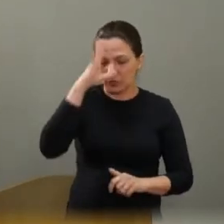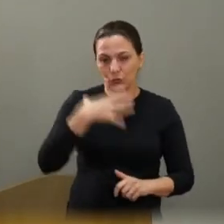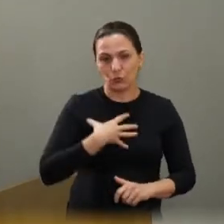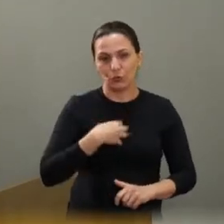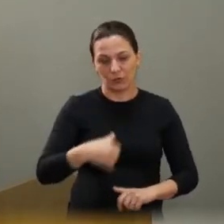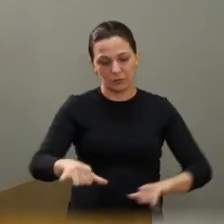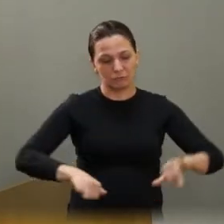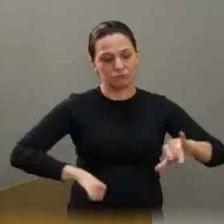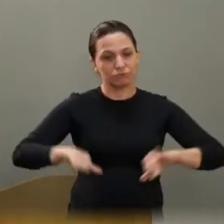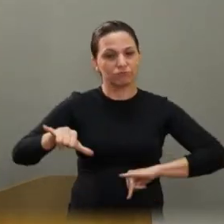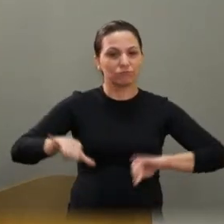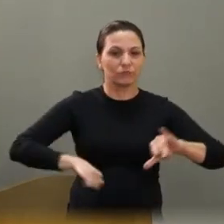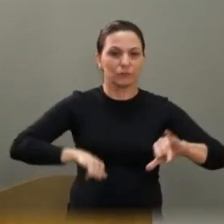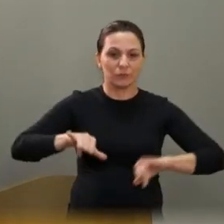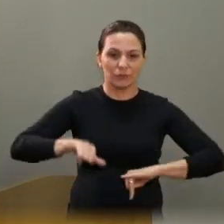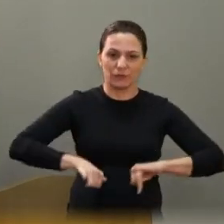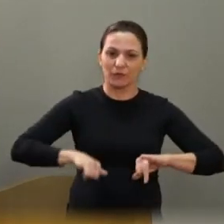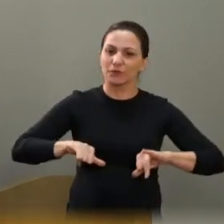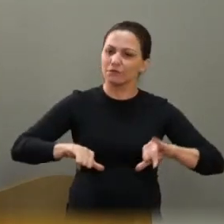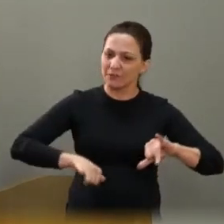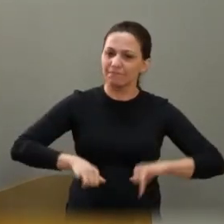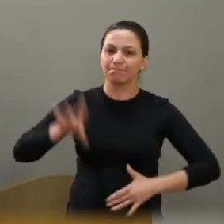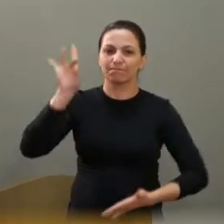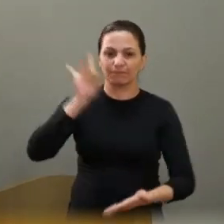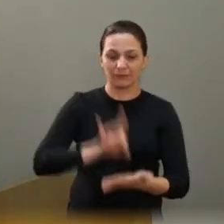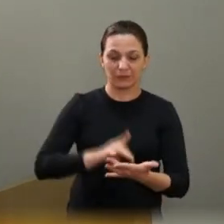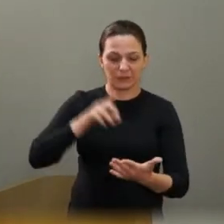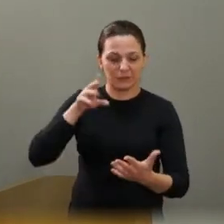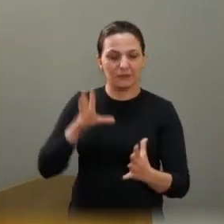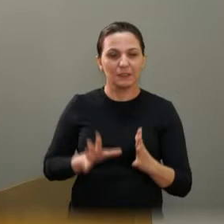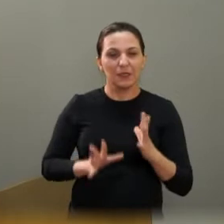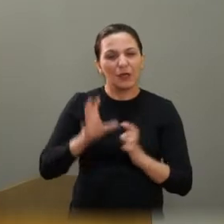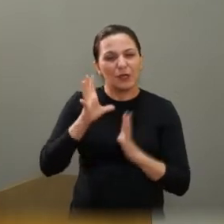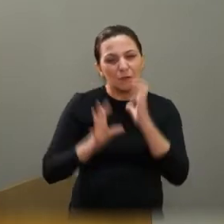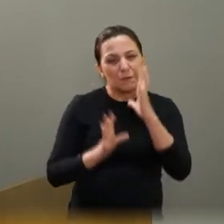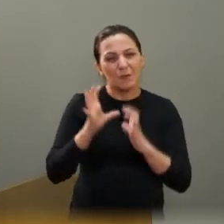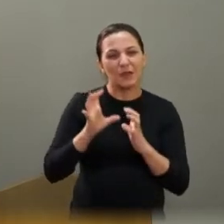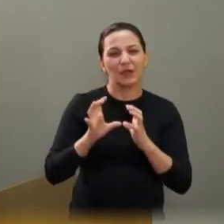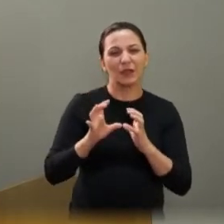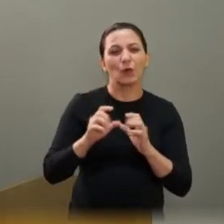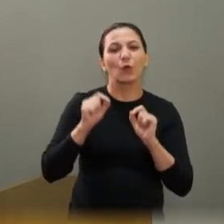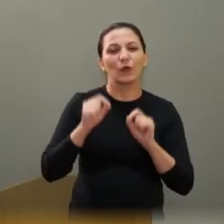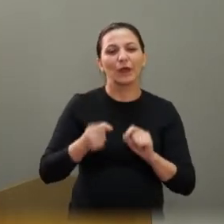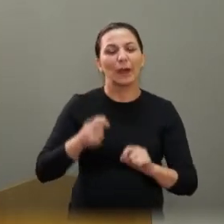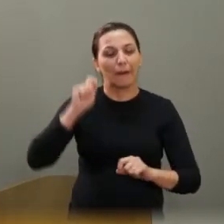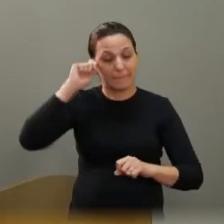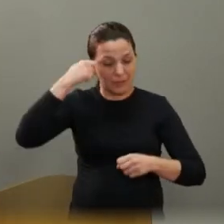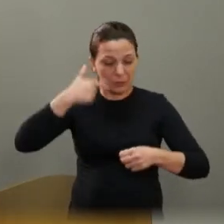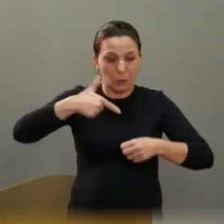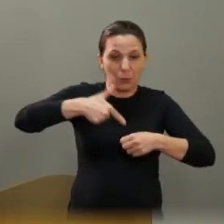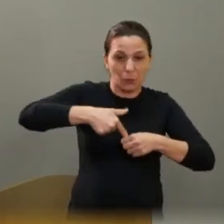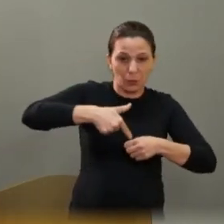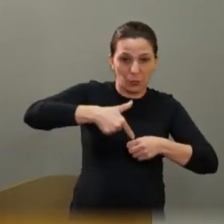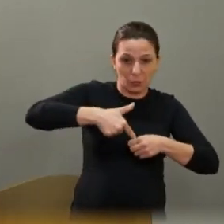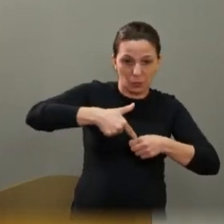filhos vão sofrer muito e hoje se briga muito nesse mundo pelo petróleo